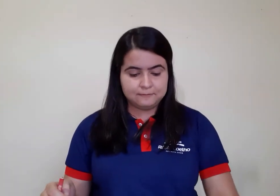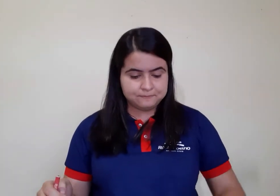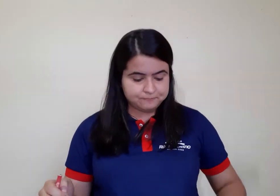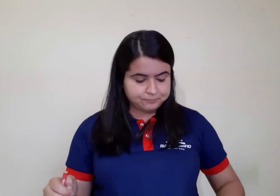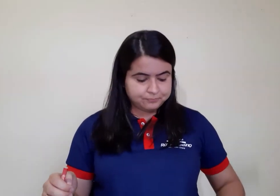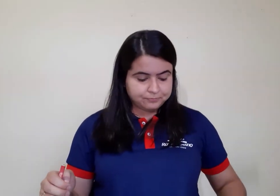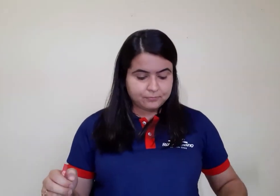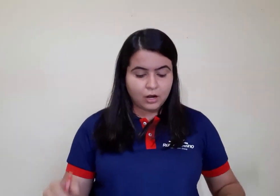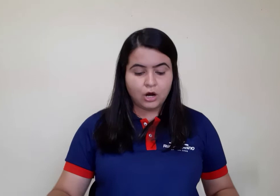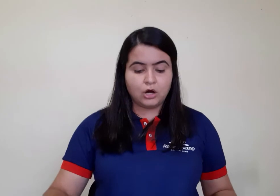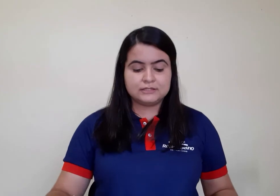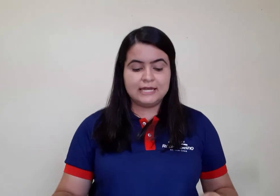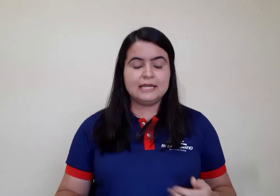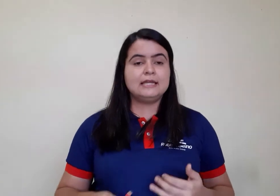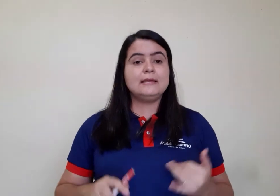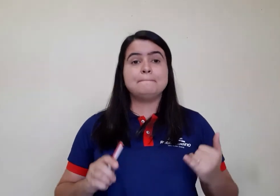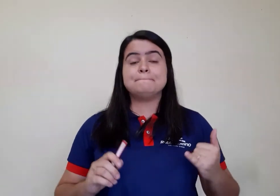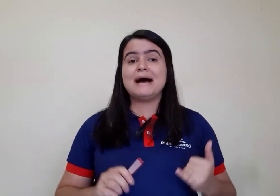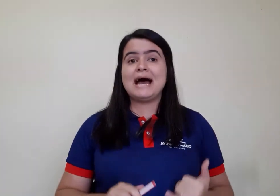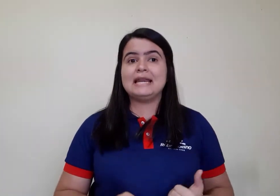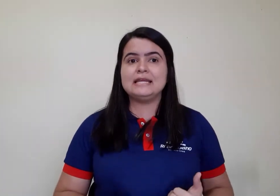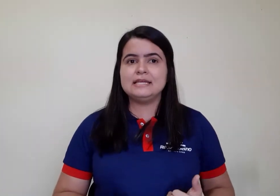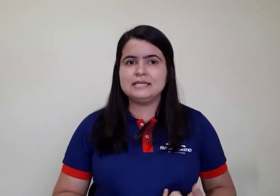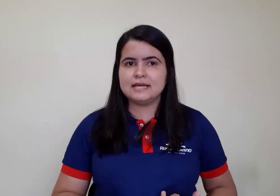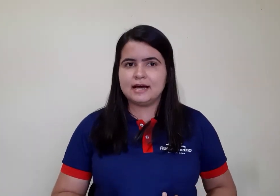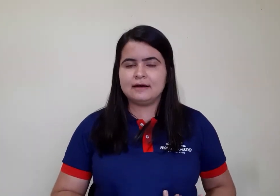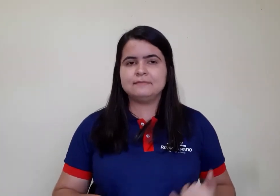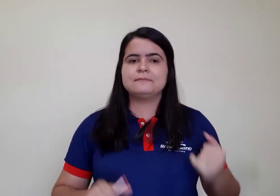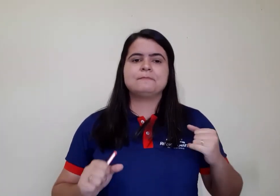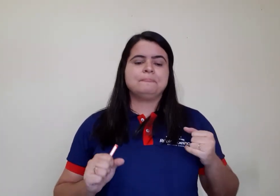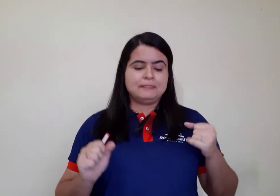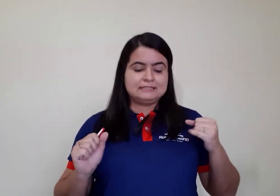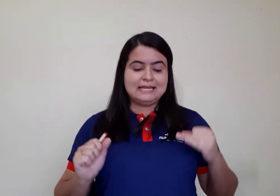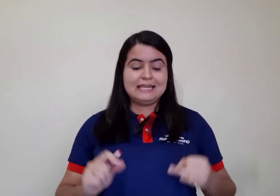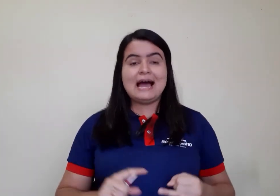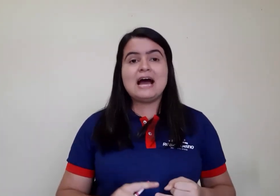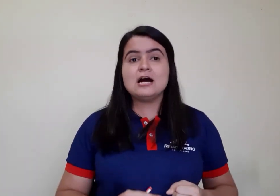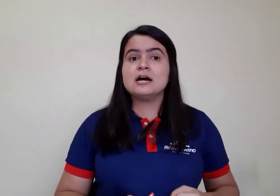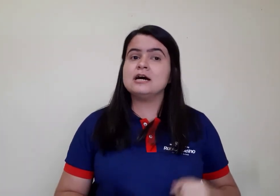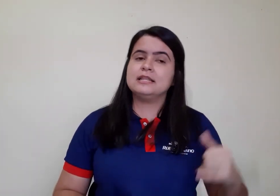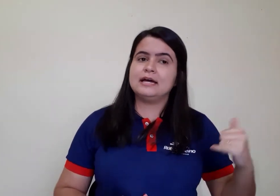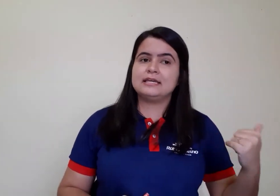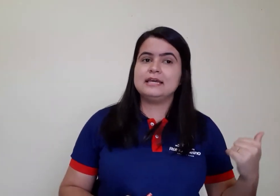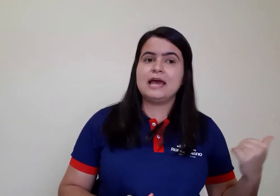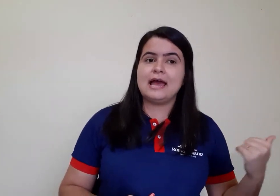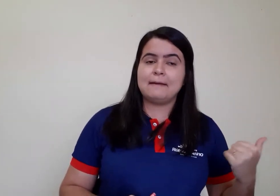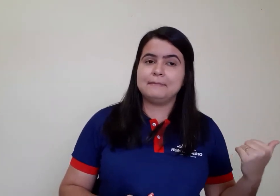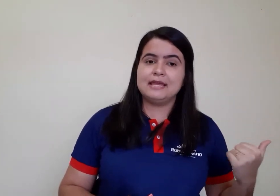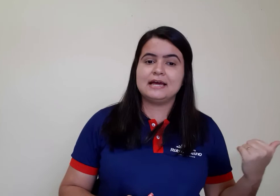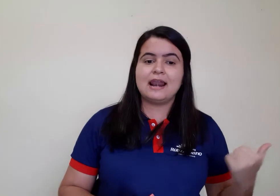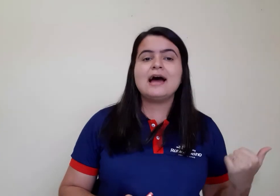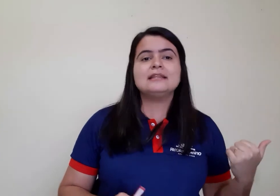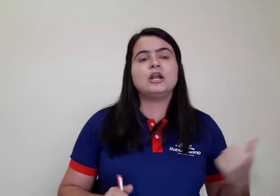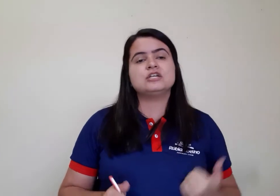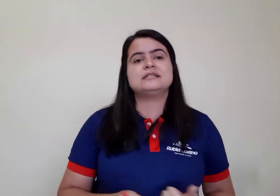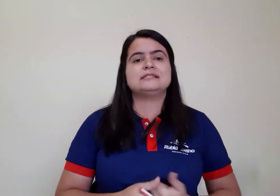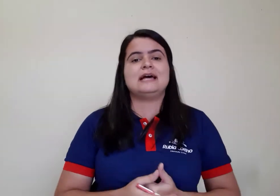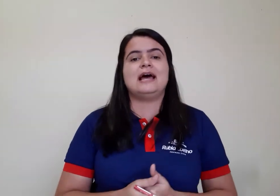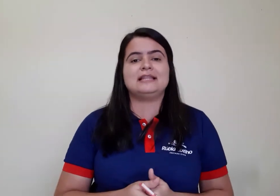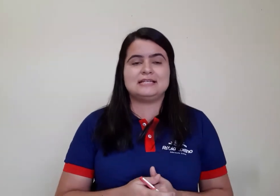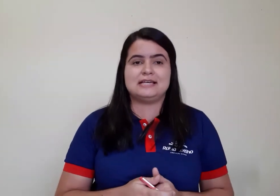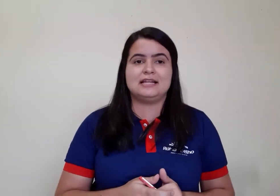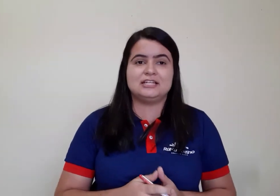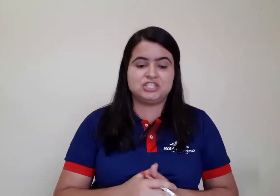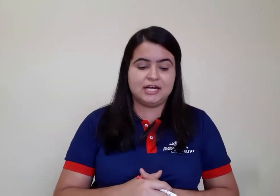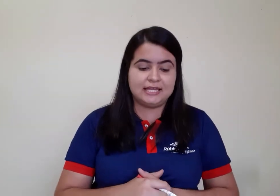sala. Ó, tem aí Maria. Tem a Ana, que é amiga lá da nossa